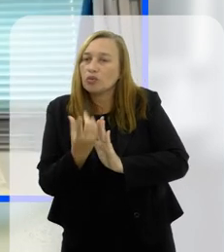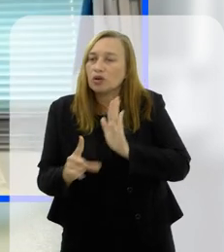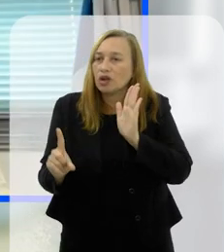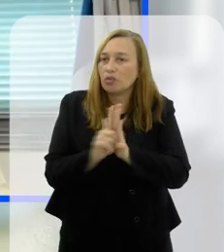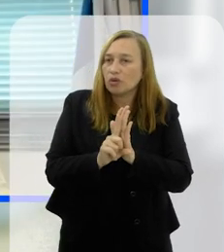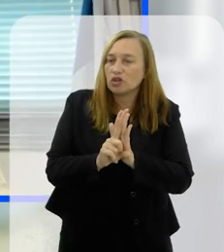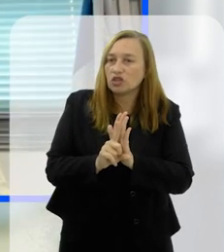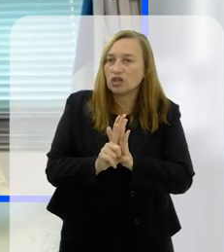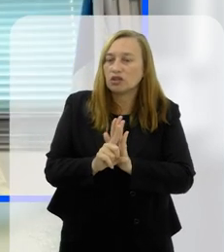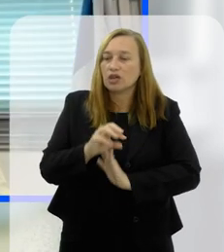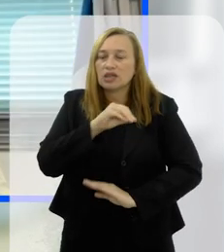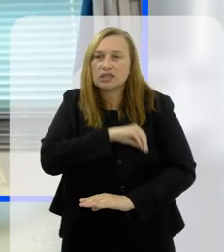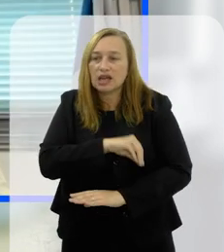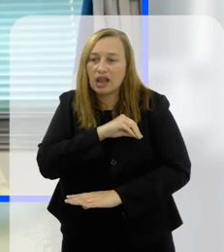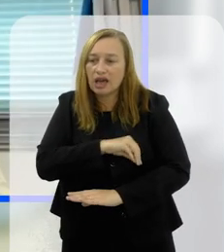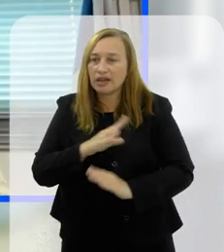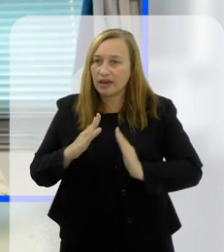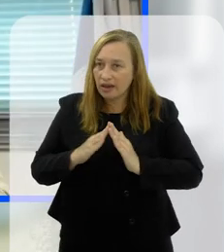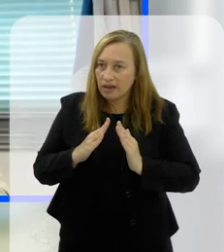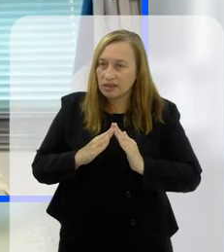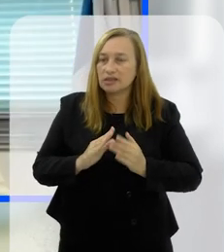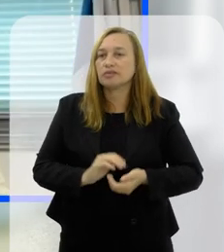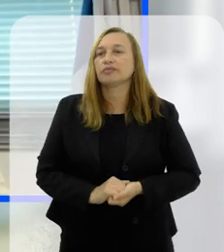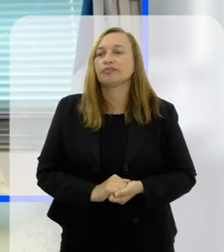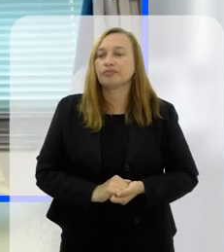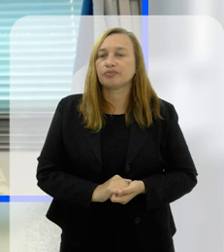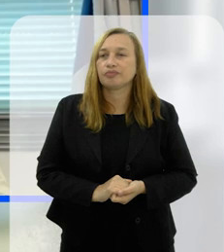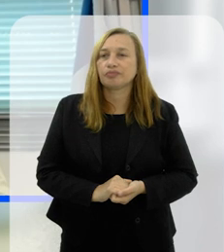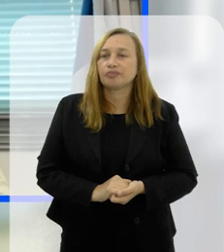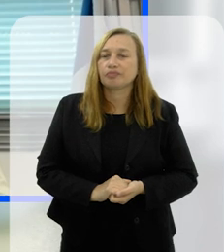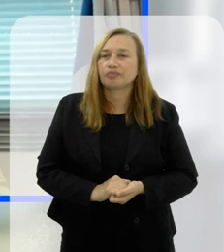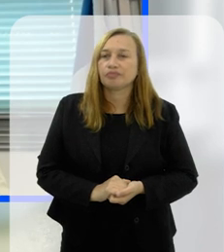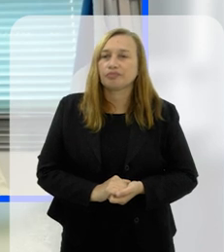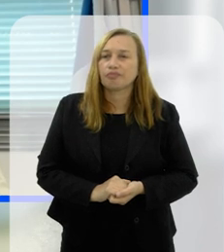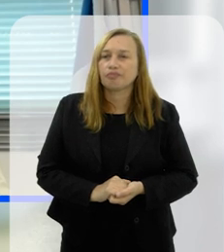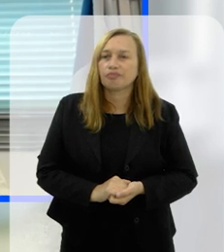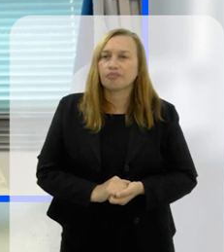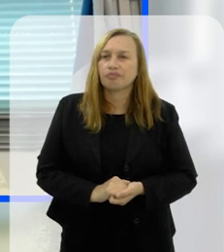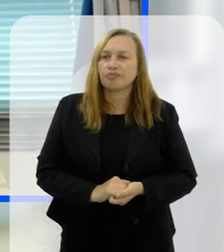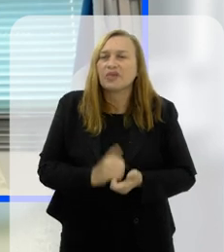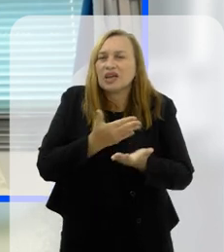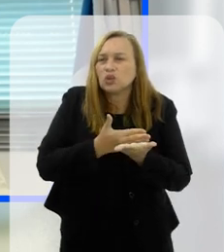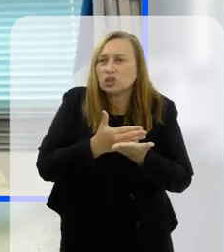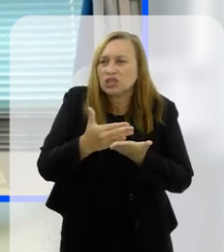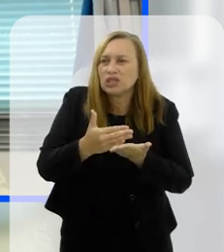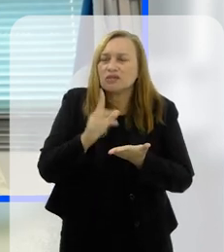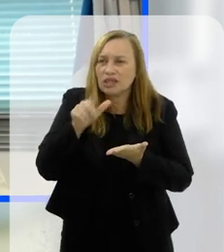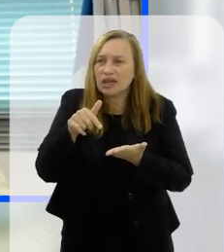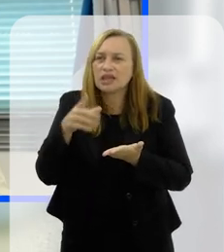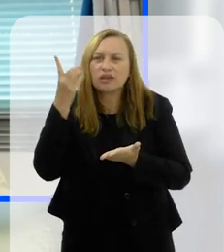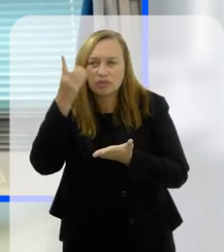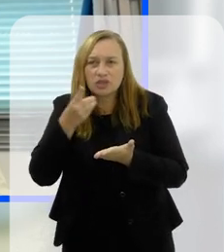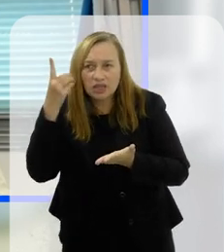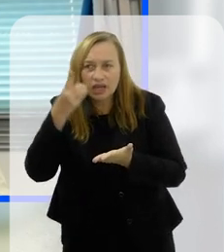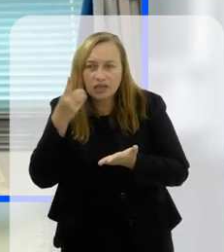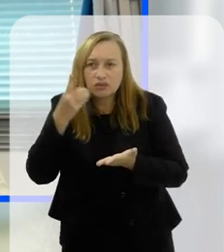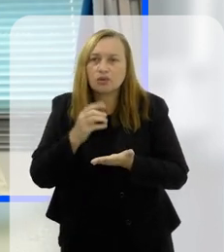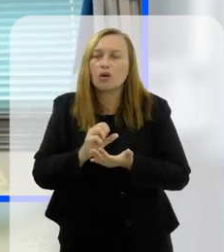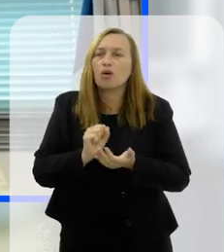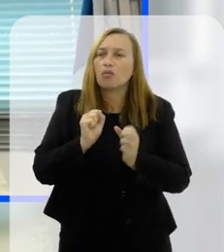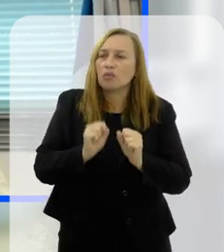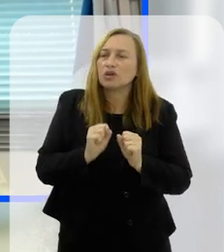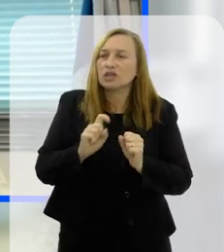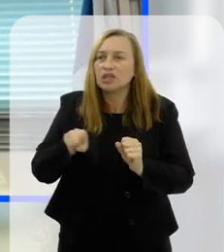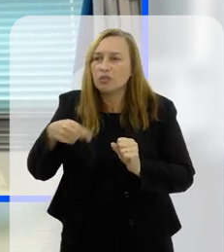um um projeto que é o Projeto renda em casa né que tá tá no início aí né Deputado depois o